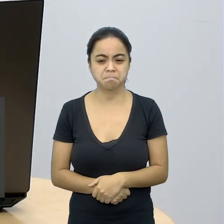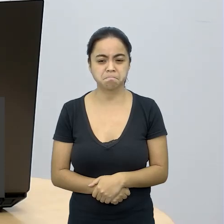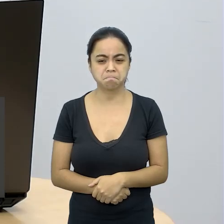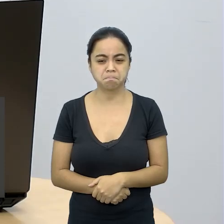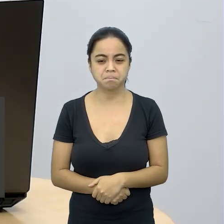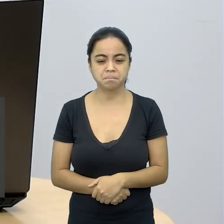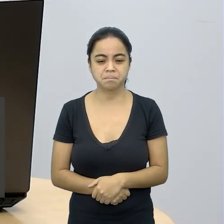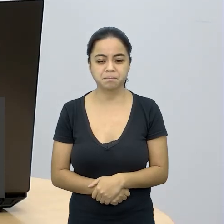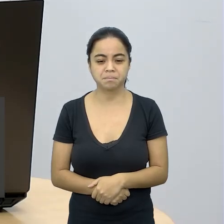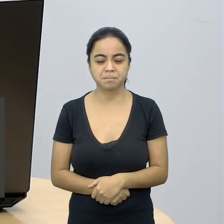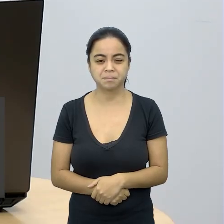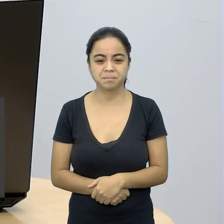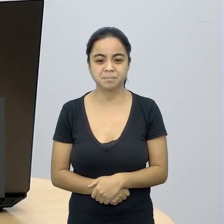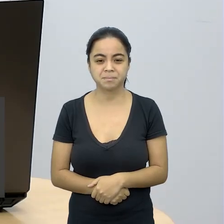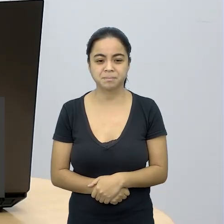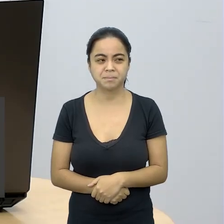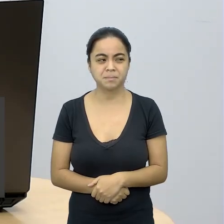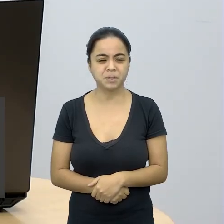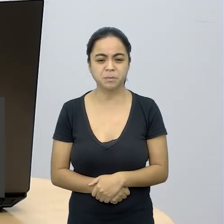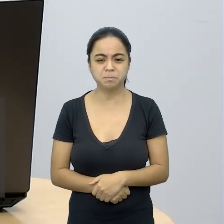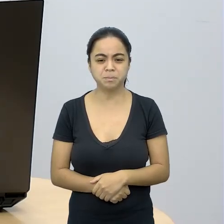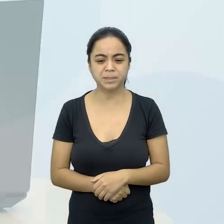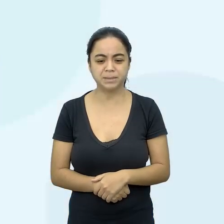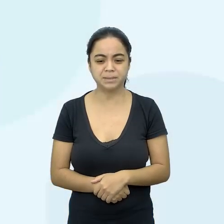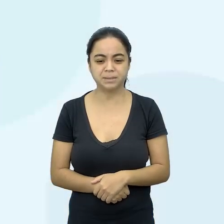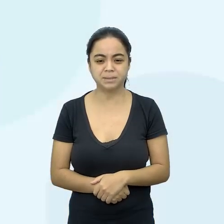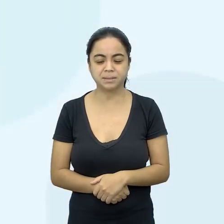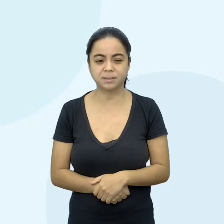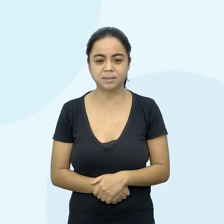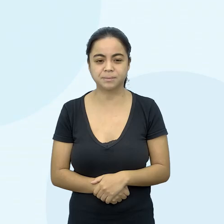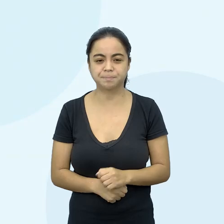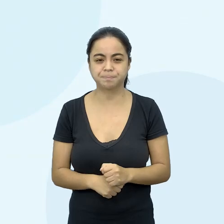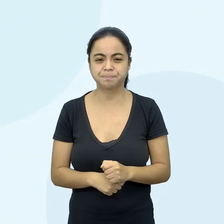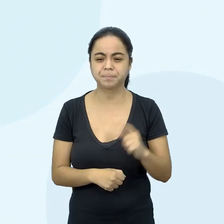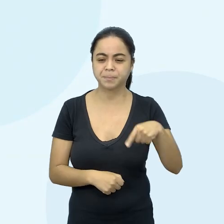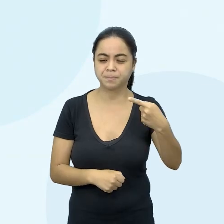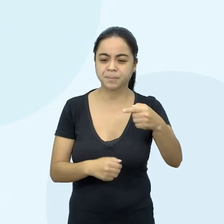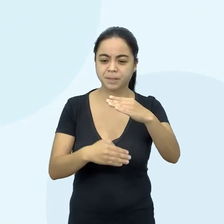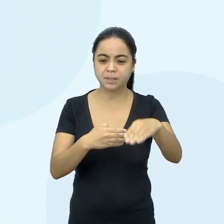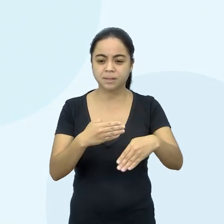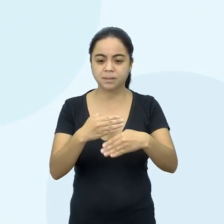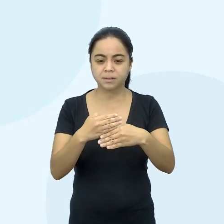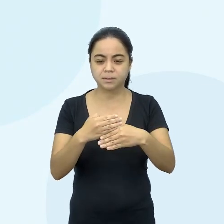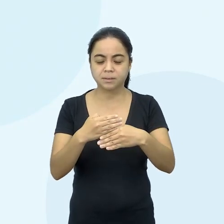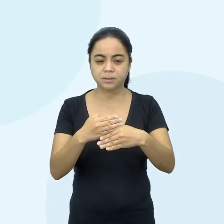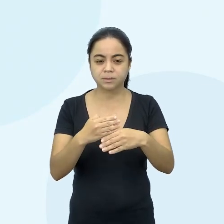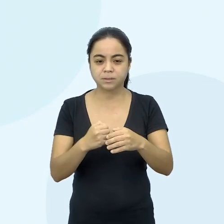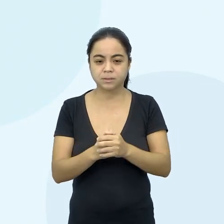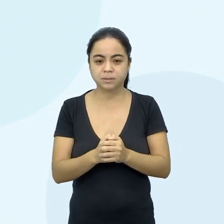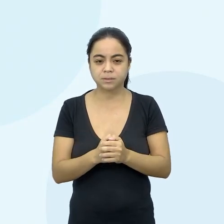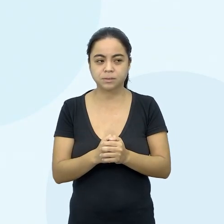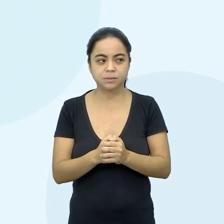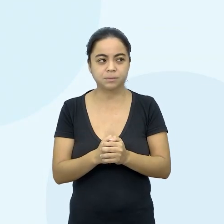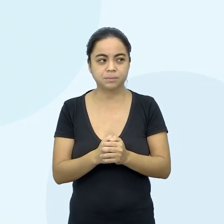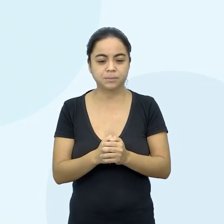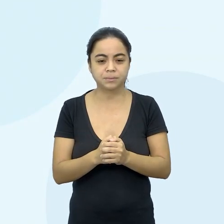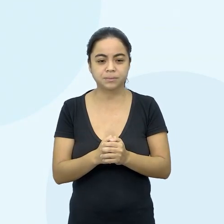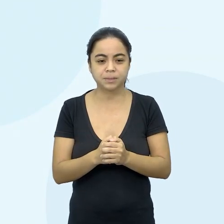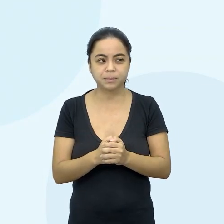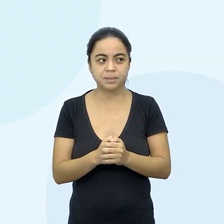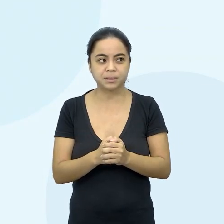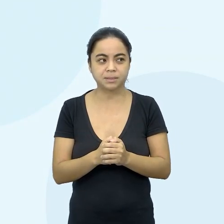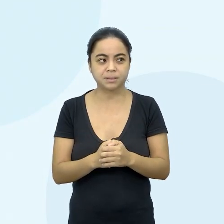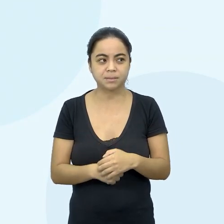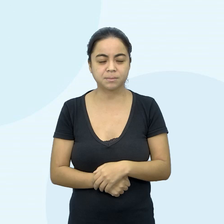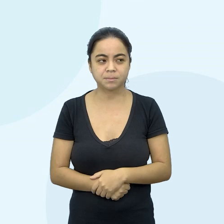bem. E aí, passando um pouquinho para o próximo slide, a gente vai, acho que o anterior, tá?